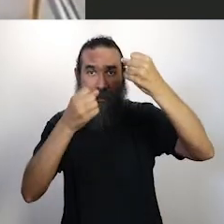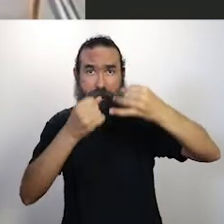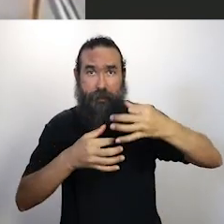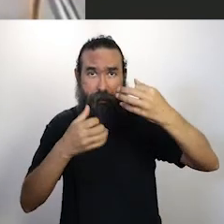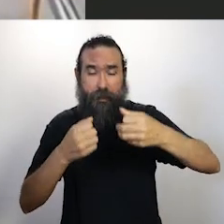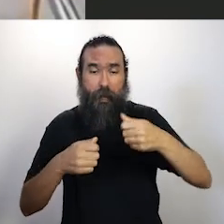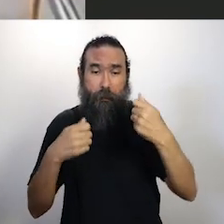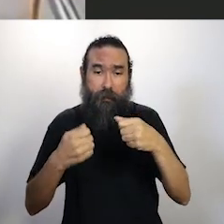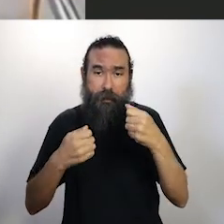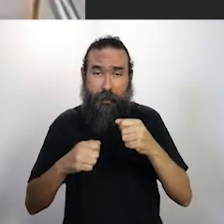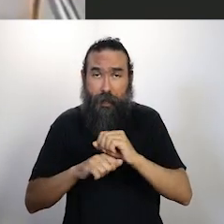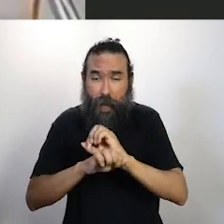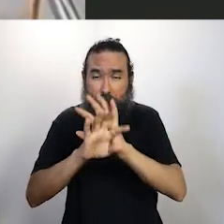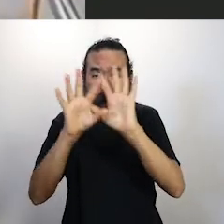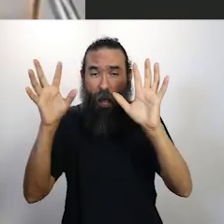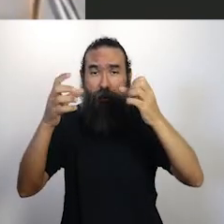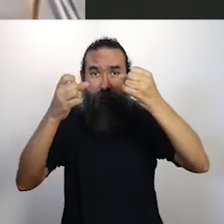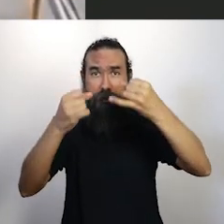prestação de contas